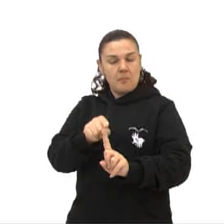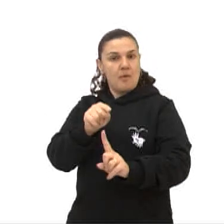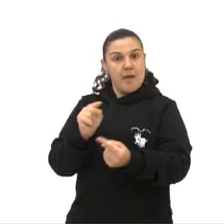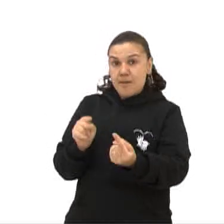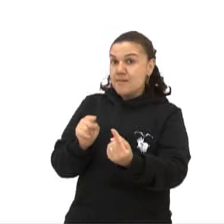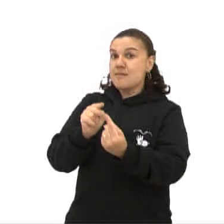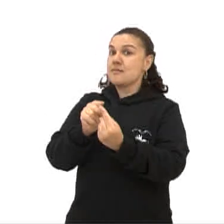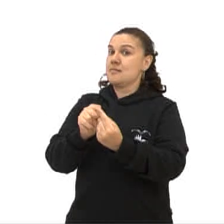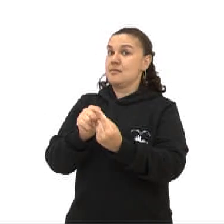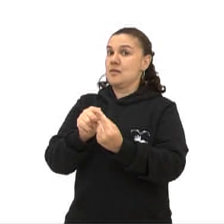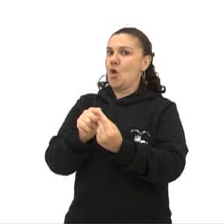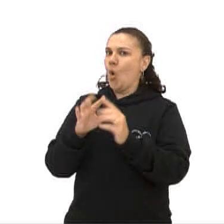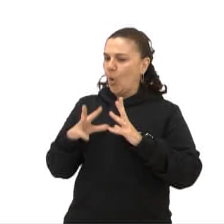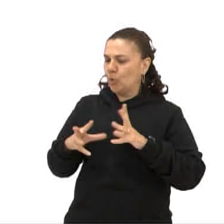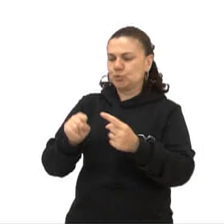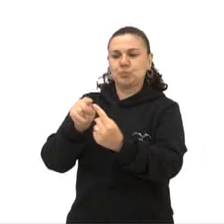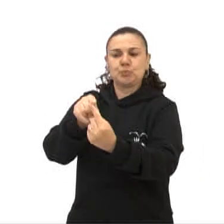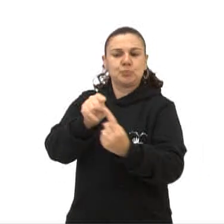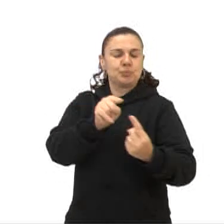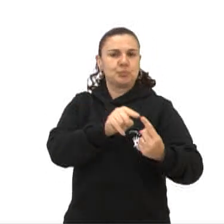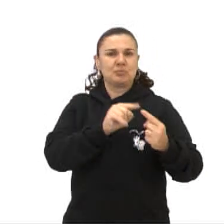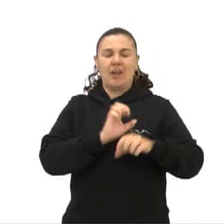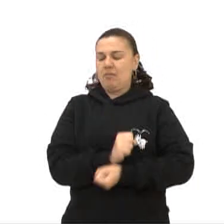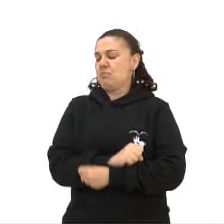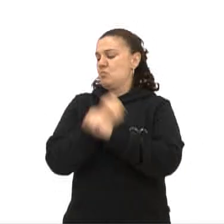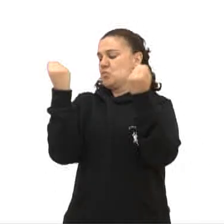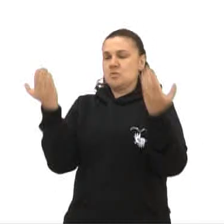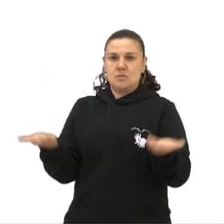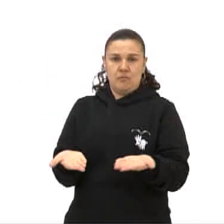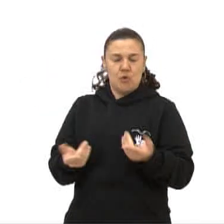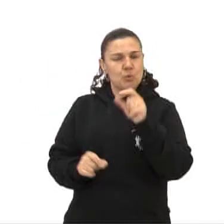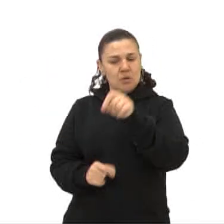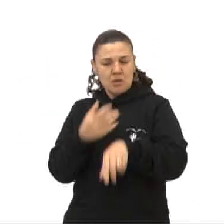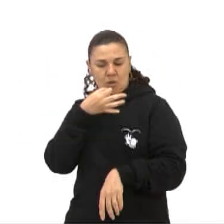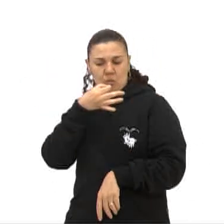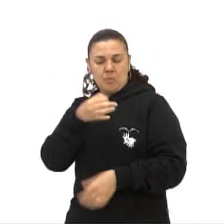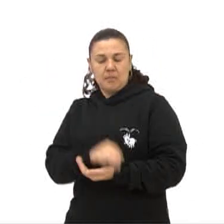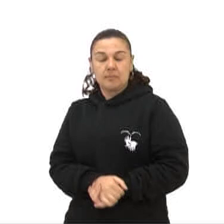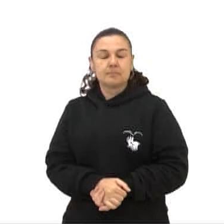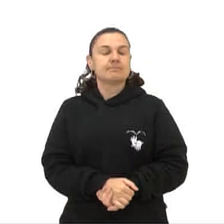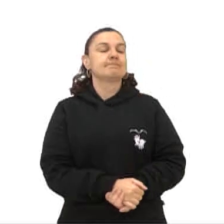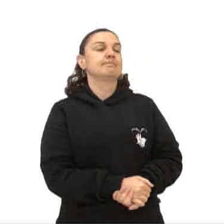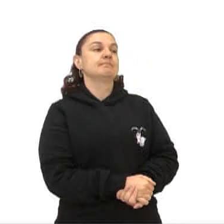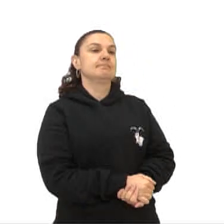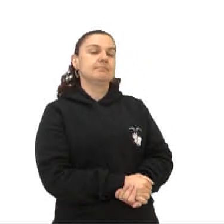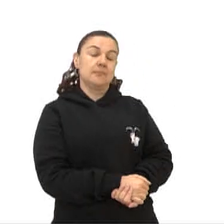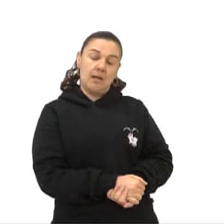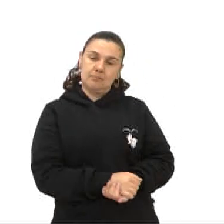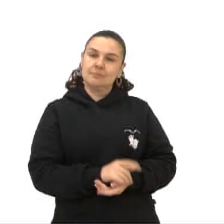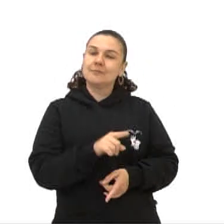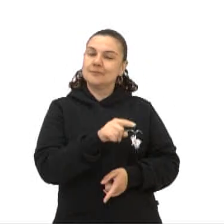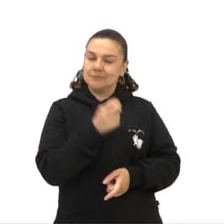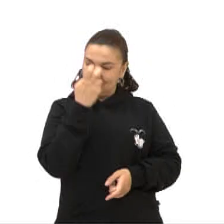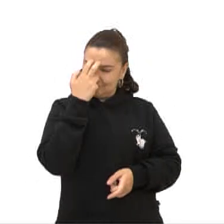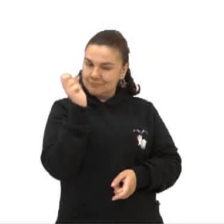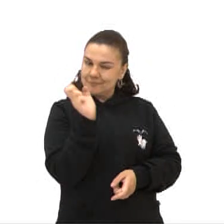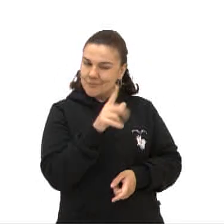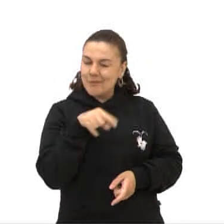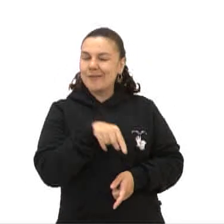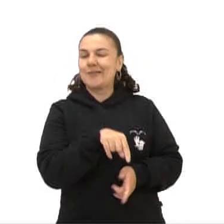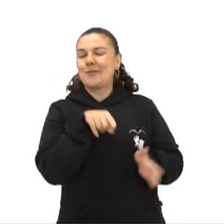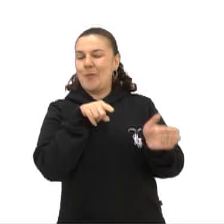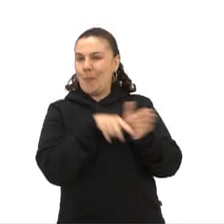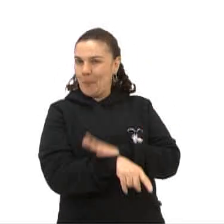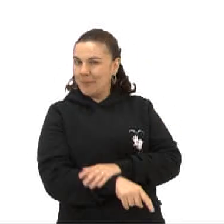ideal ou todos os ideais são impossíveis hoje? O que o senhor acha? Bem perspicaz a tua pergunta, porque nós